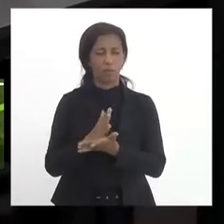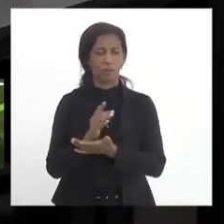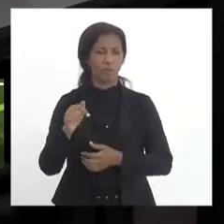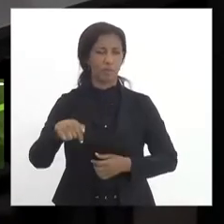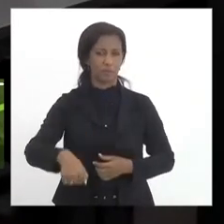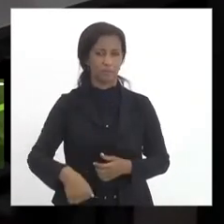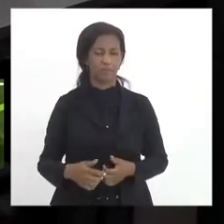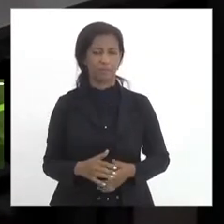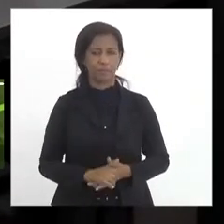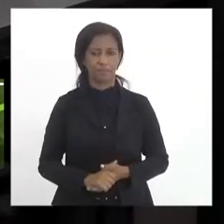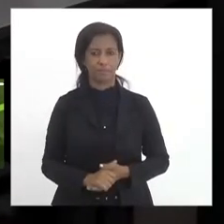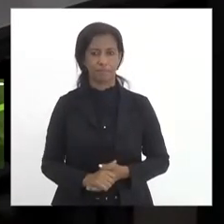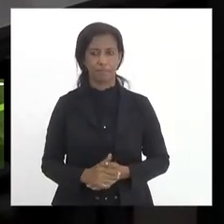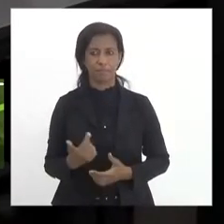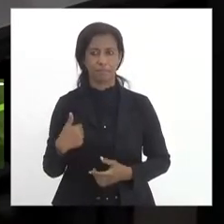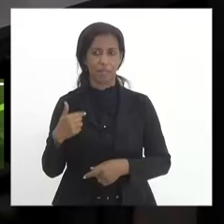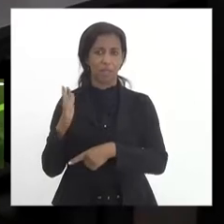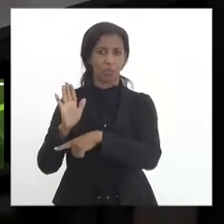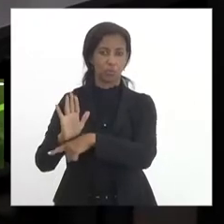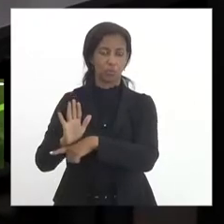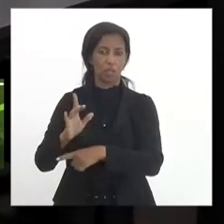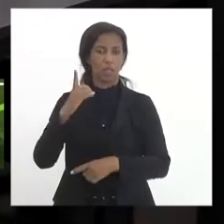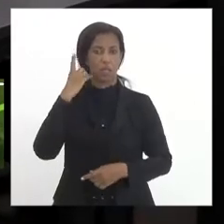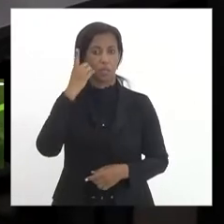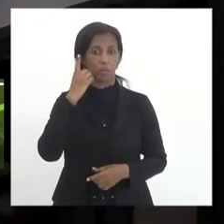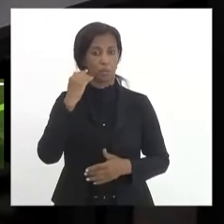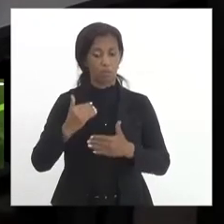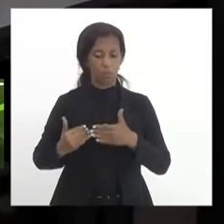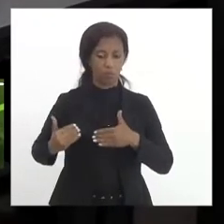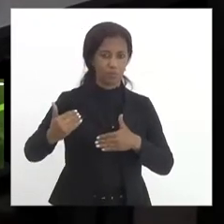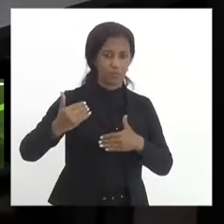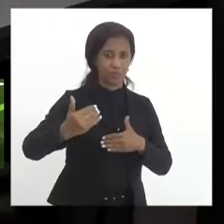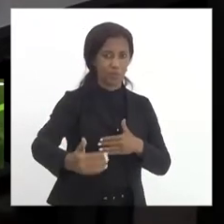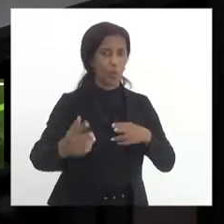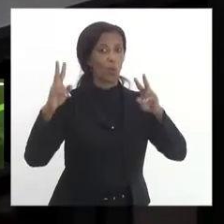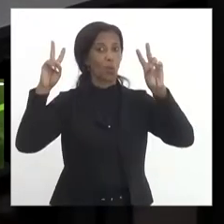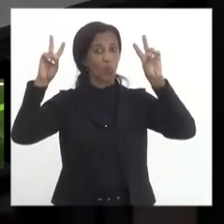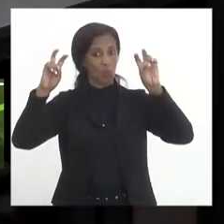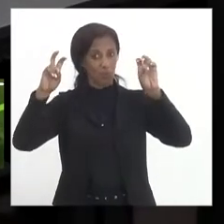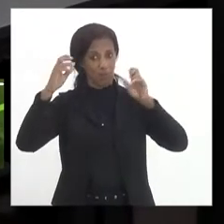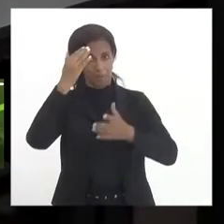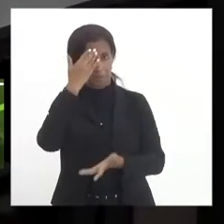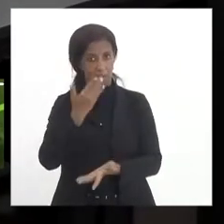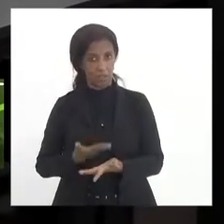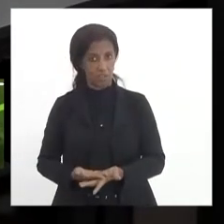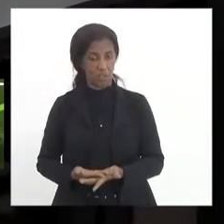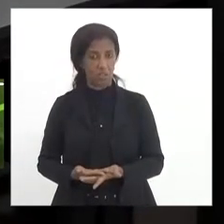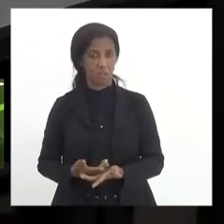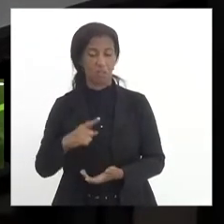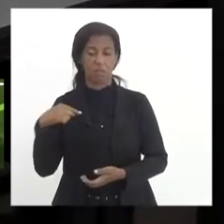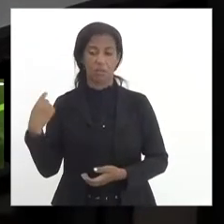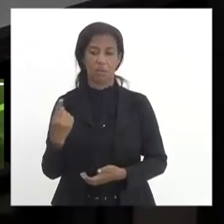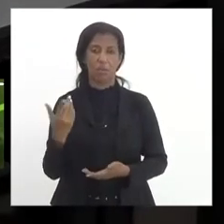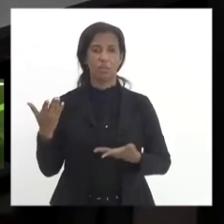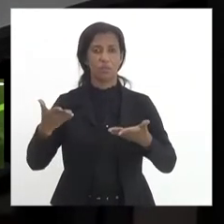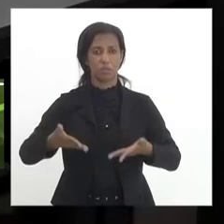Spall, para defender que um deputado avance com o tema que acredita, nós já demos aqui, inclusive,